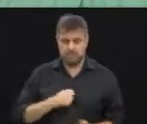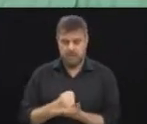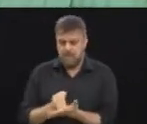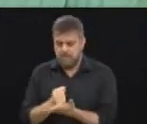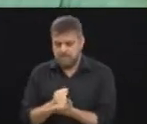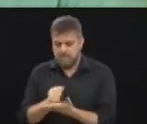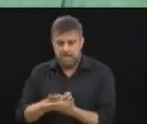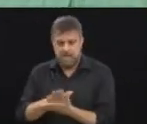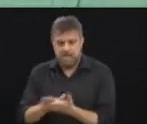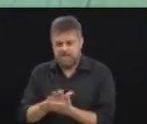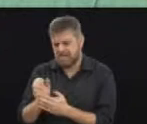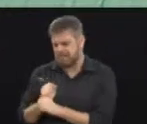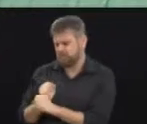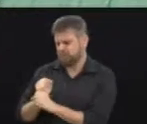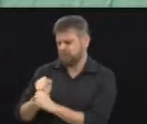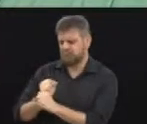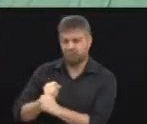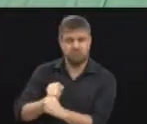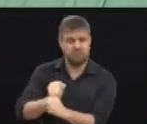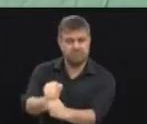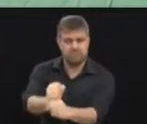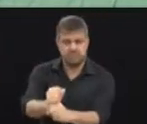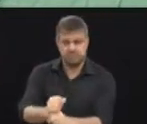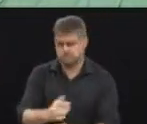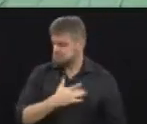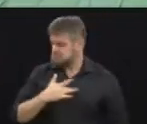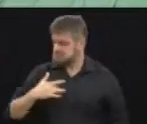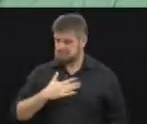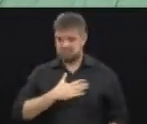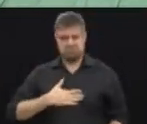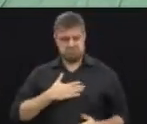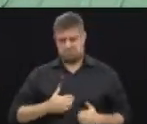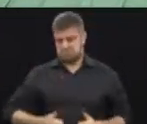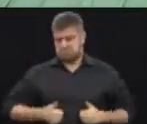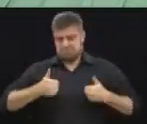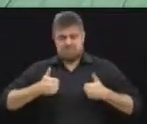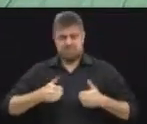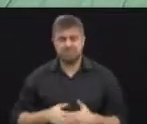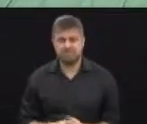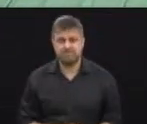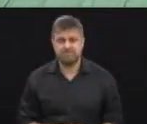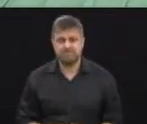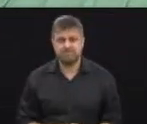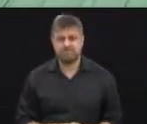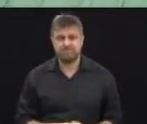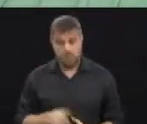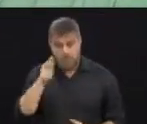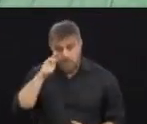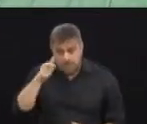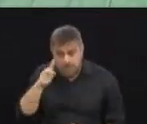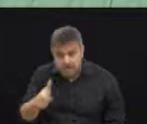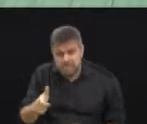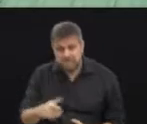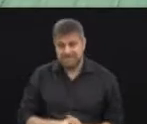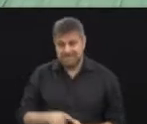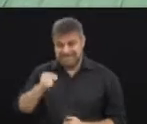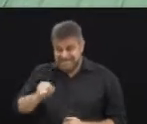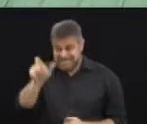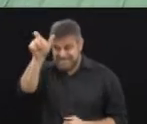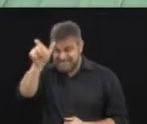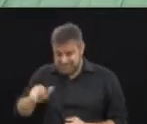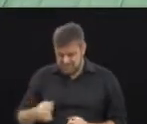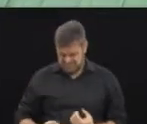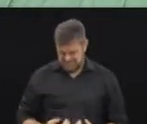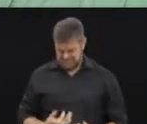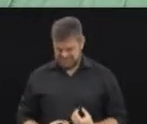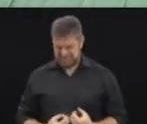fica sem medicação durante muitos anos e ele passa a se sentir muito bem e deixa de ter os sintomas. E o interessante, caso ele